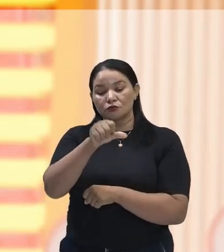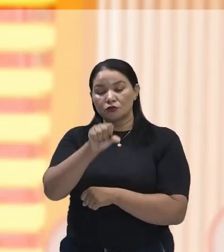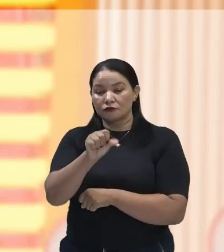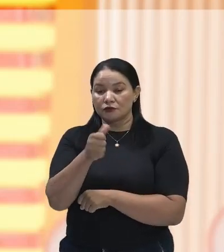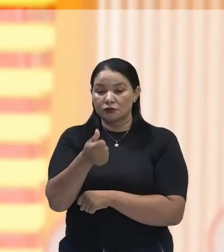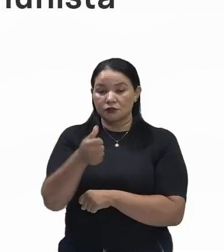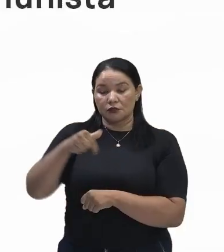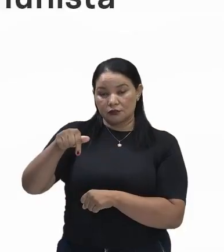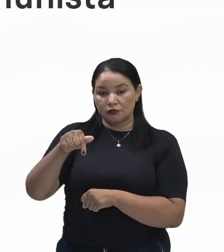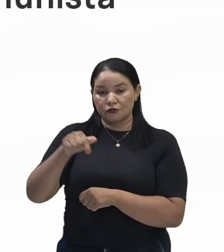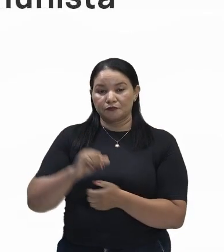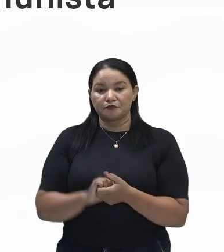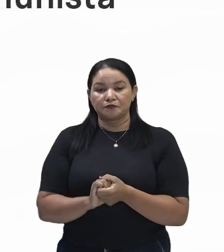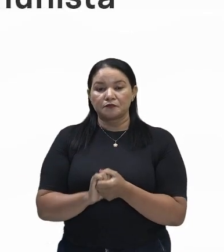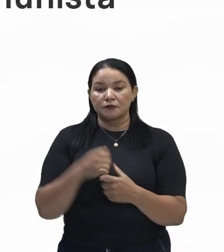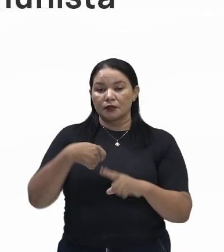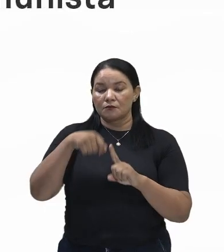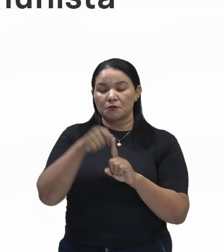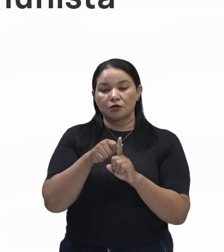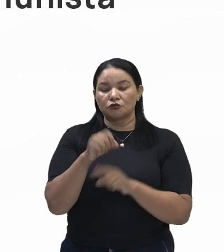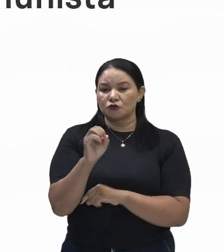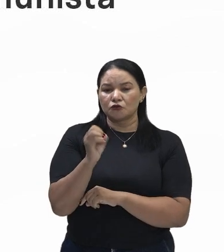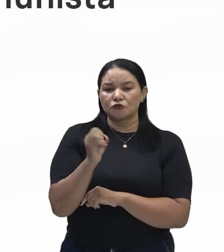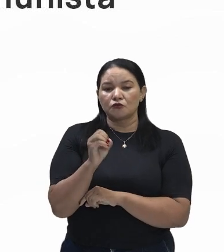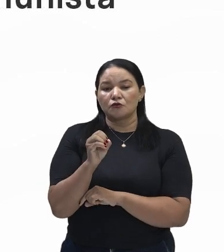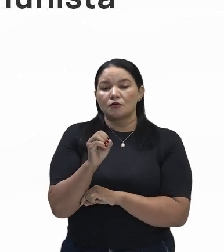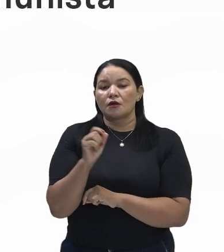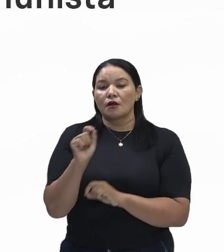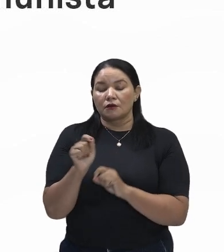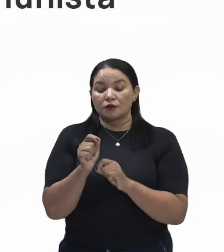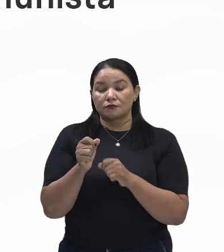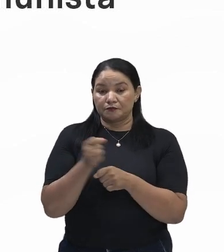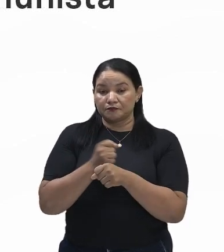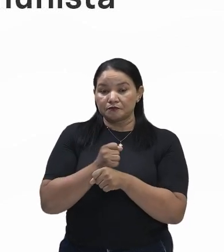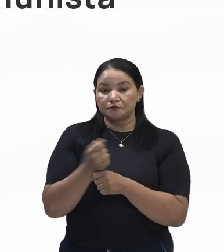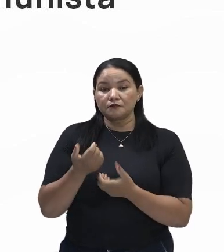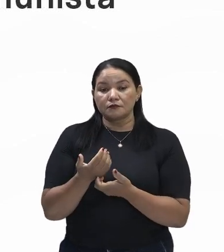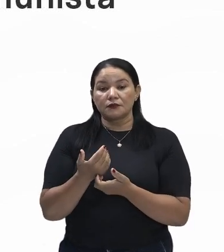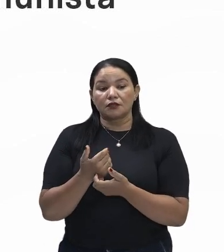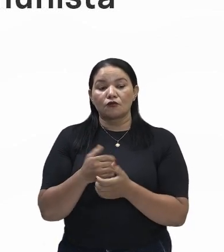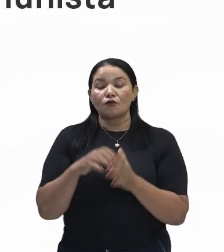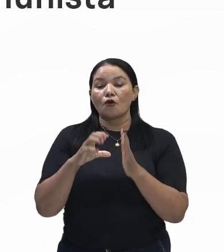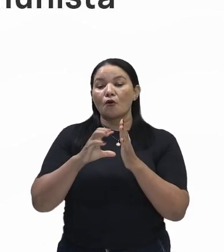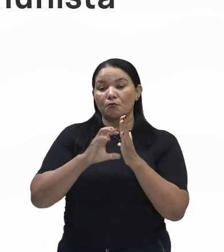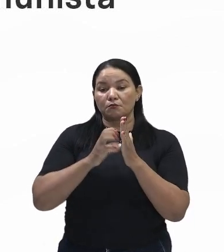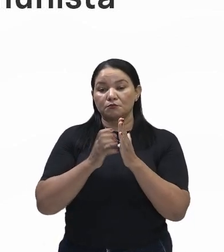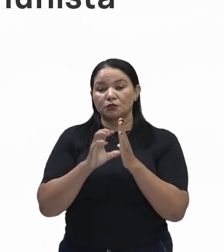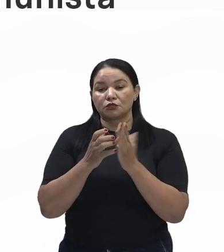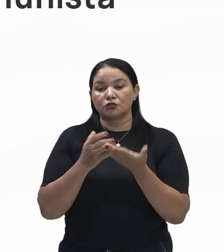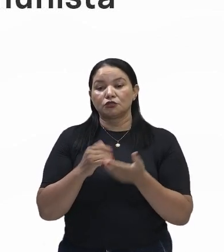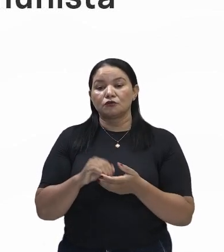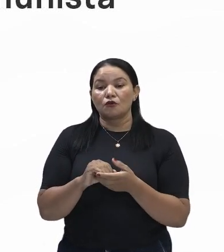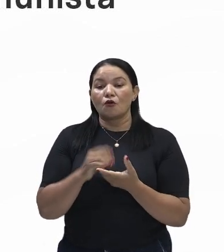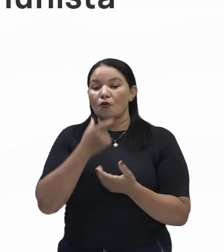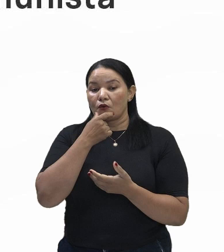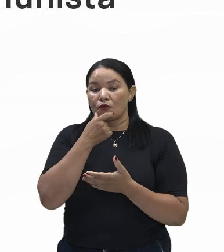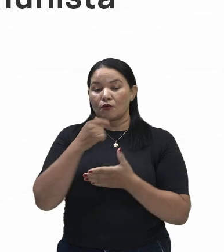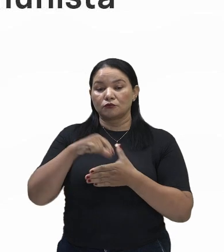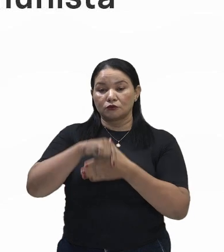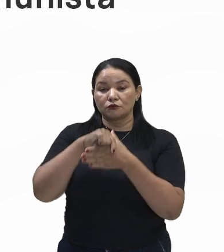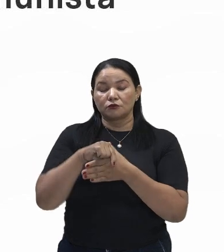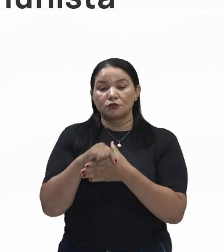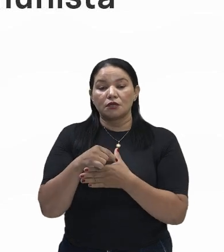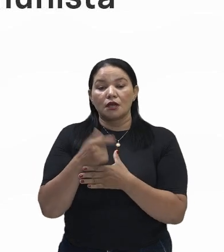Então, em outubro desse mesmo ano, o Partido Bolchevique, liderado por Vladimir Lenin, tomou